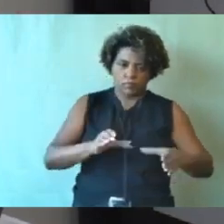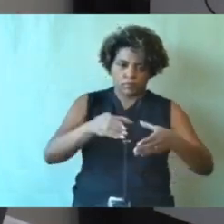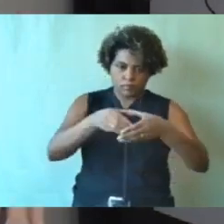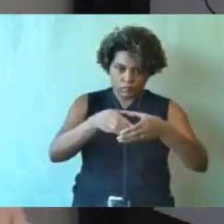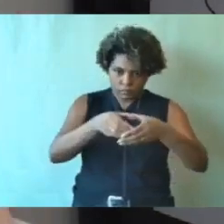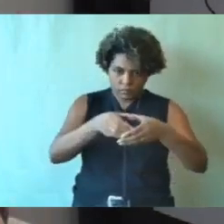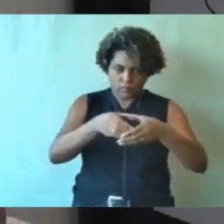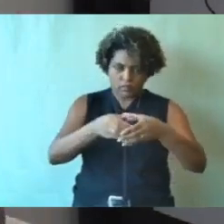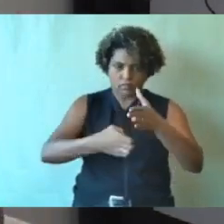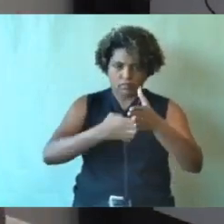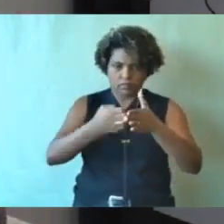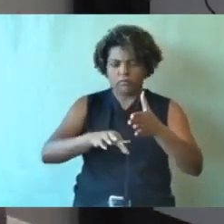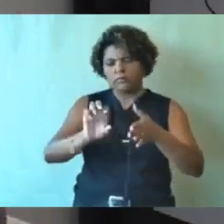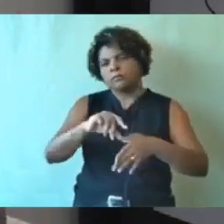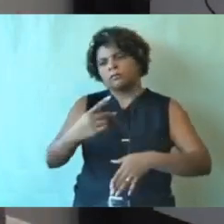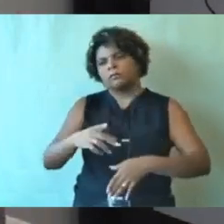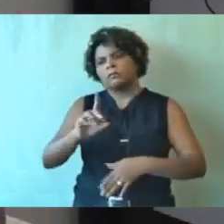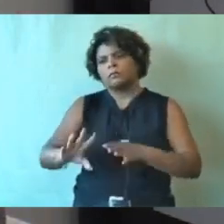poder público?